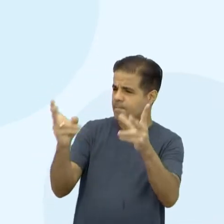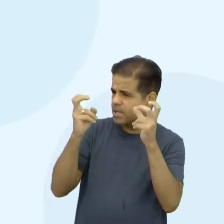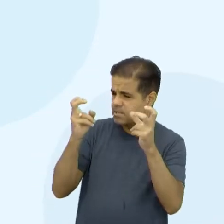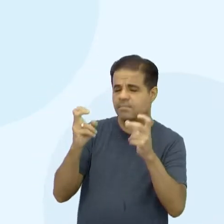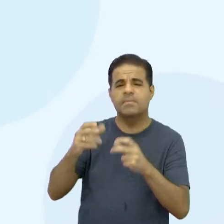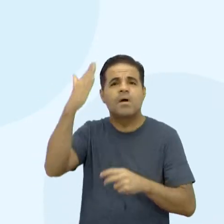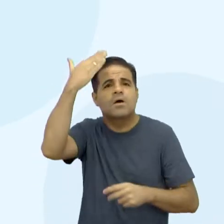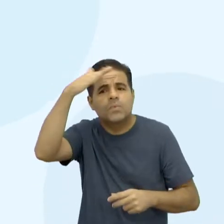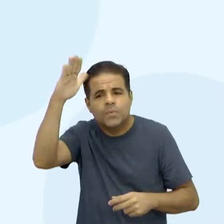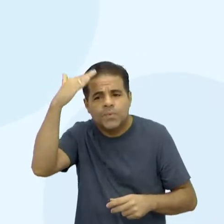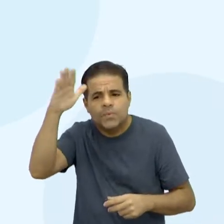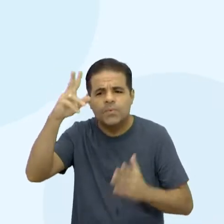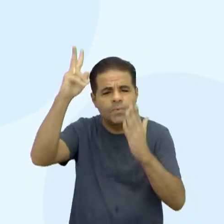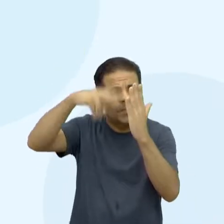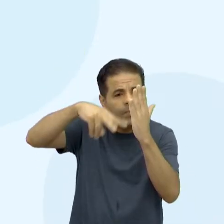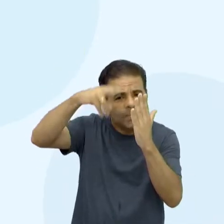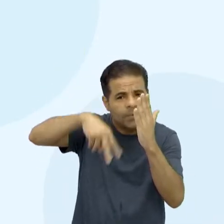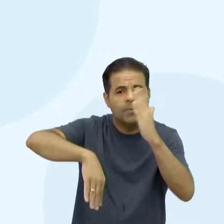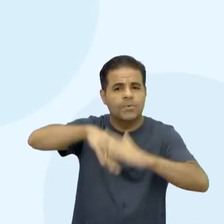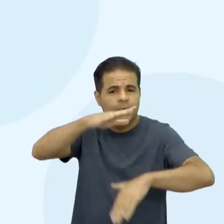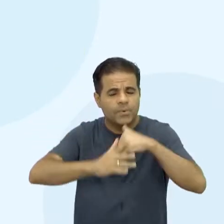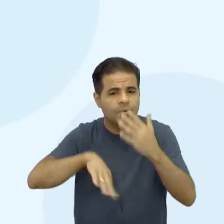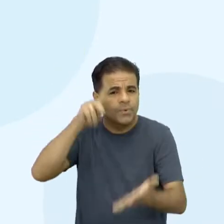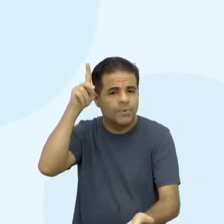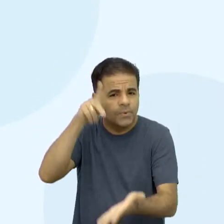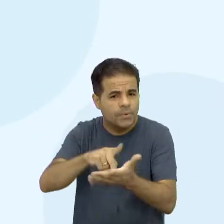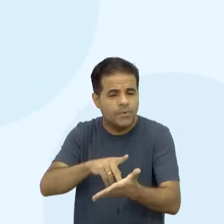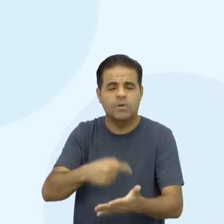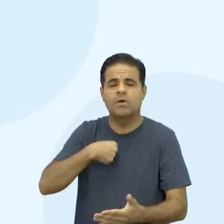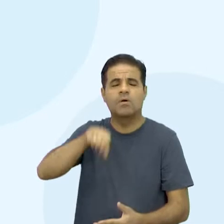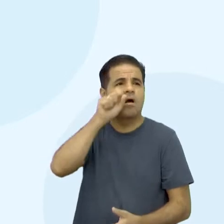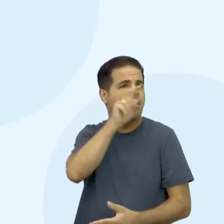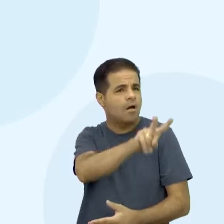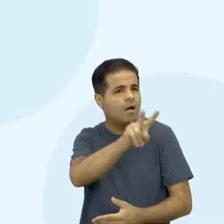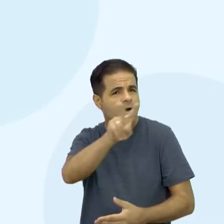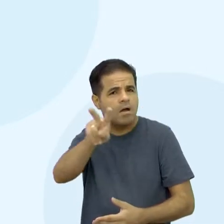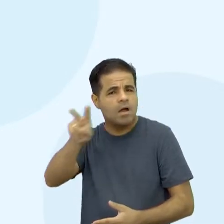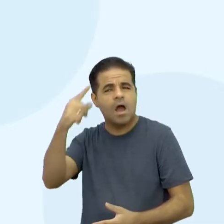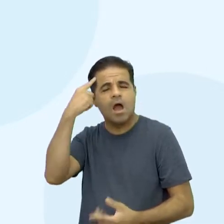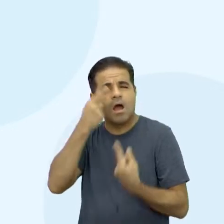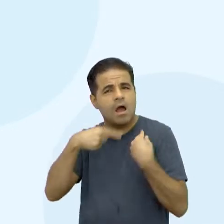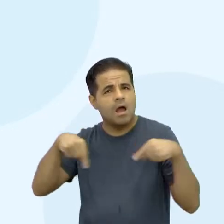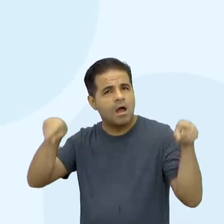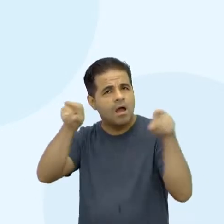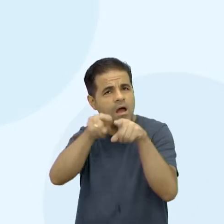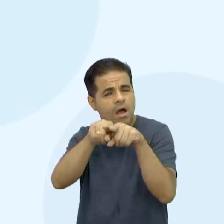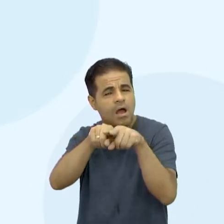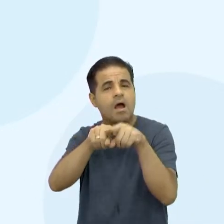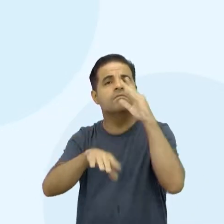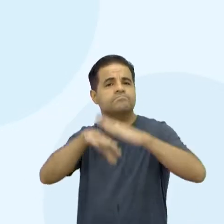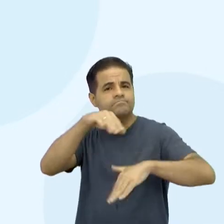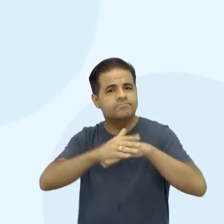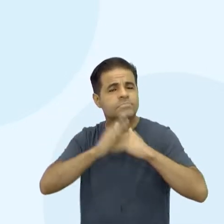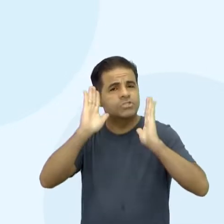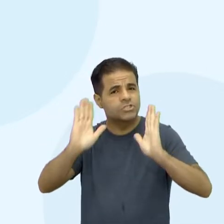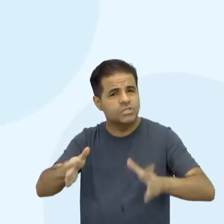a compreensão na leitura da obra original? Então, quando eu olho, eu começo a associar aquela obra original que a gente está discutindo Conseguimos, né,